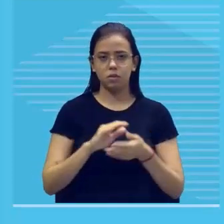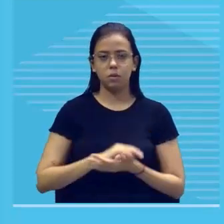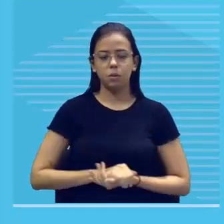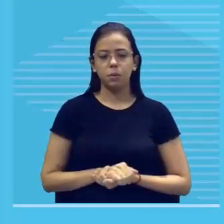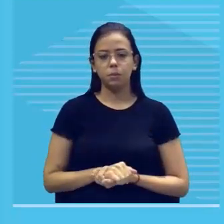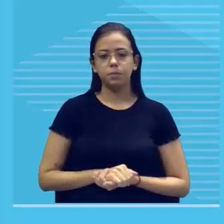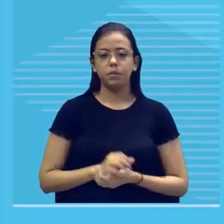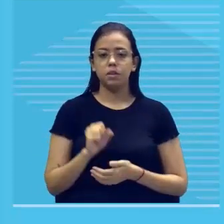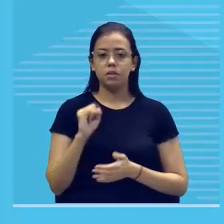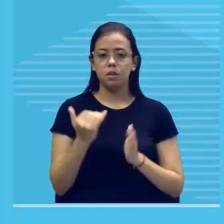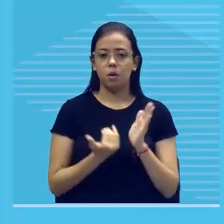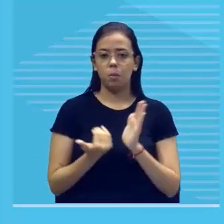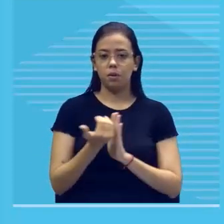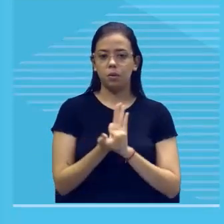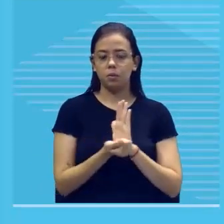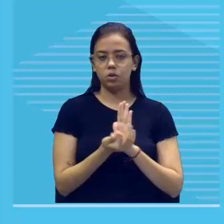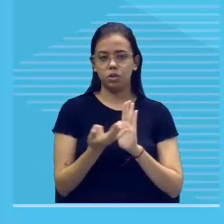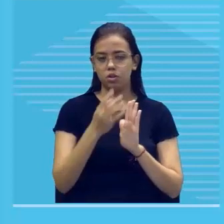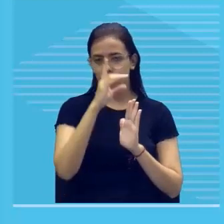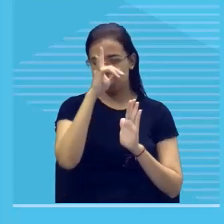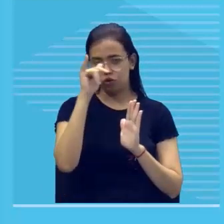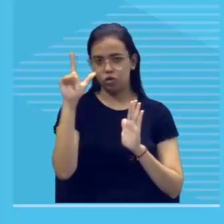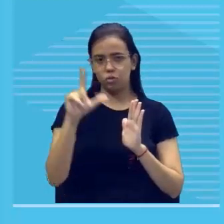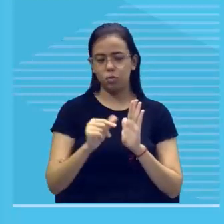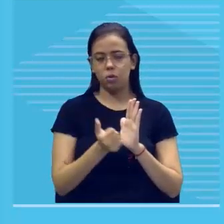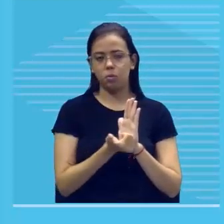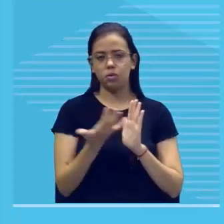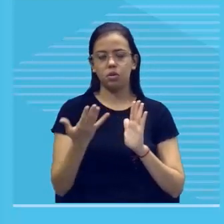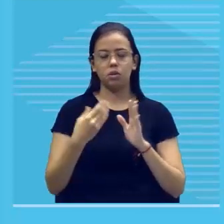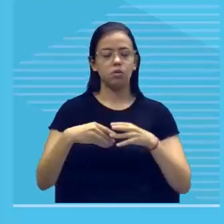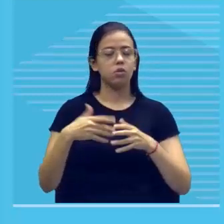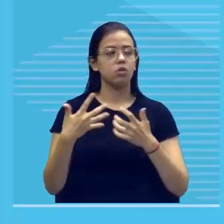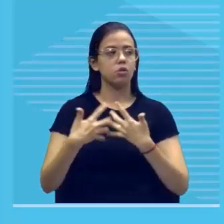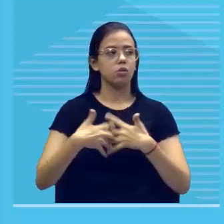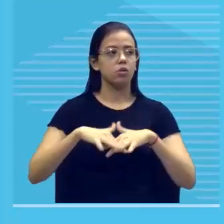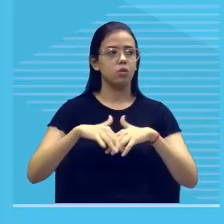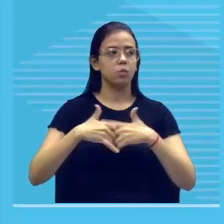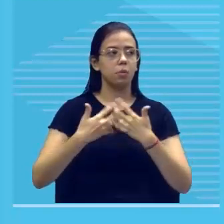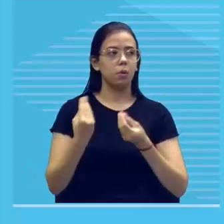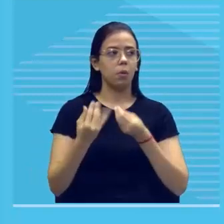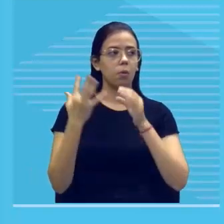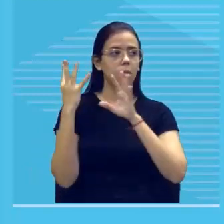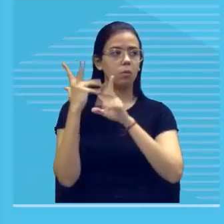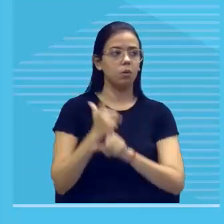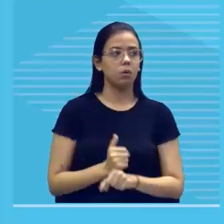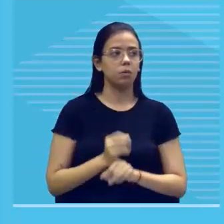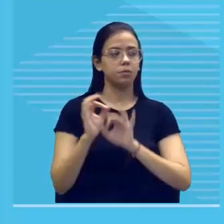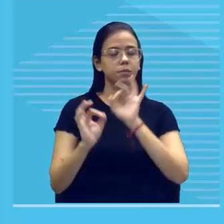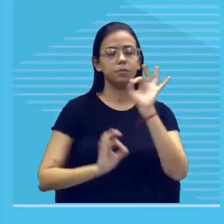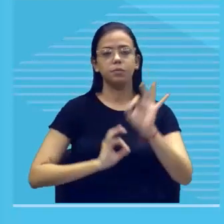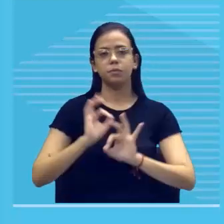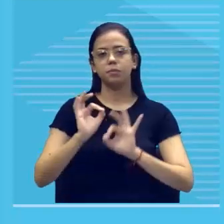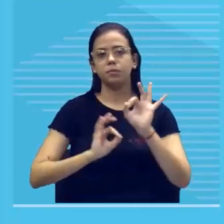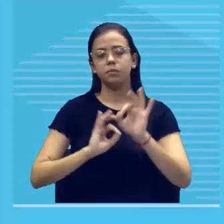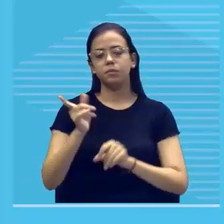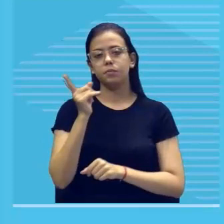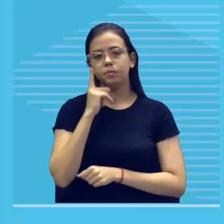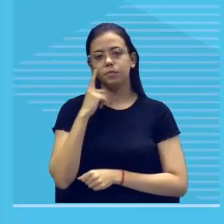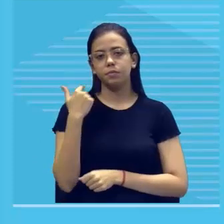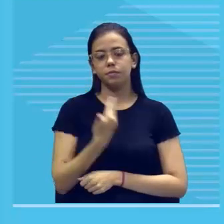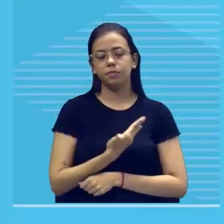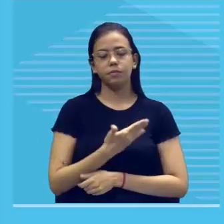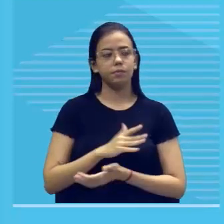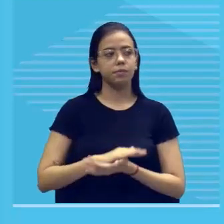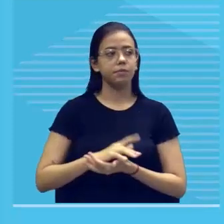dias eu diminua a quantidade de máquinas tá como é que fica armação da nossa conta então aqui a gente vai